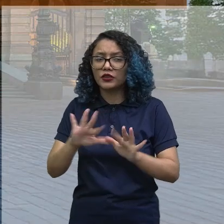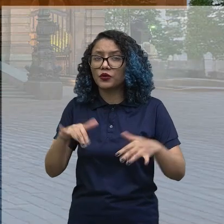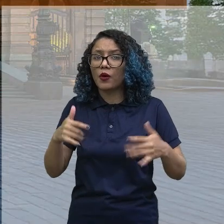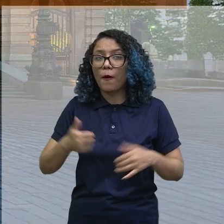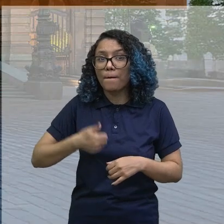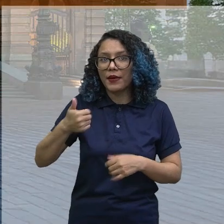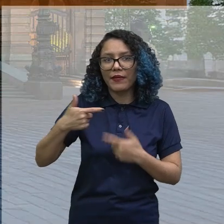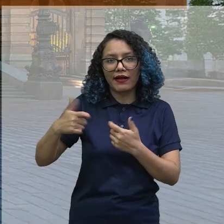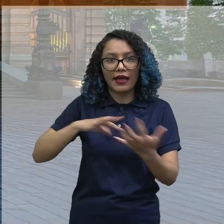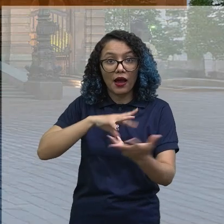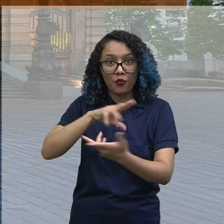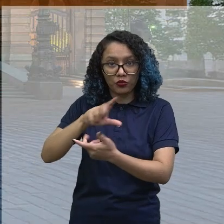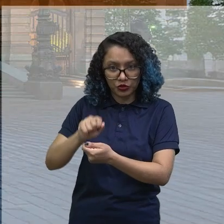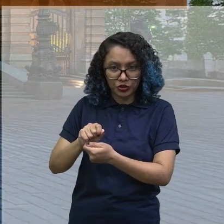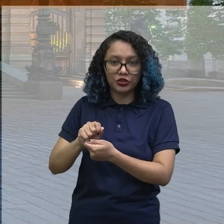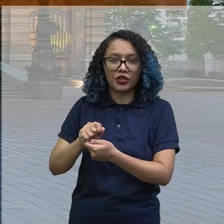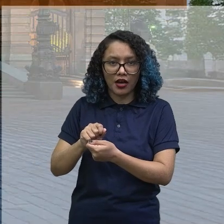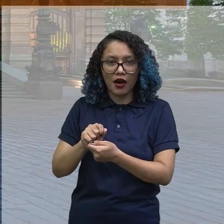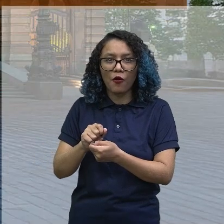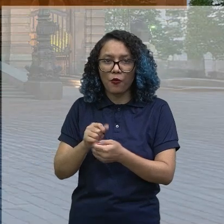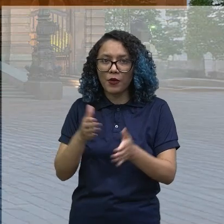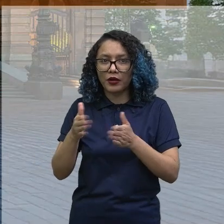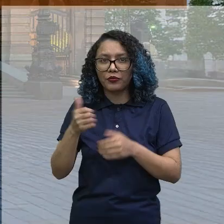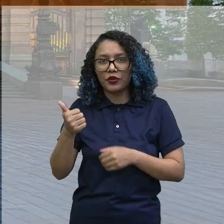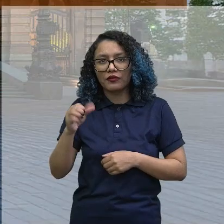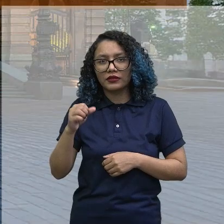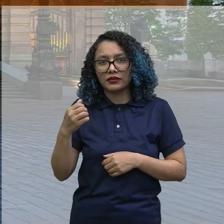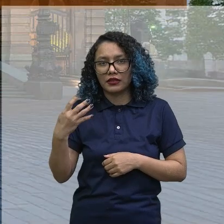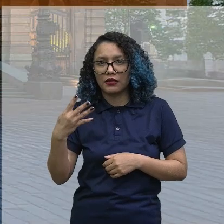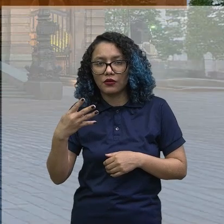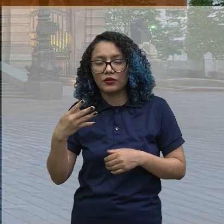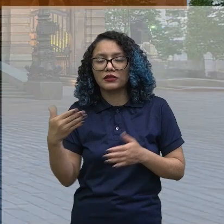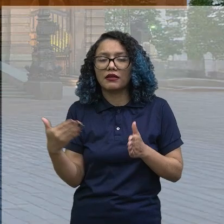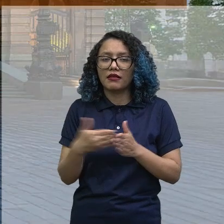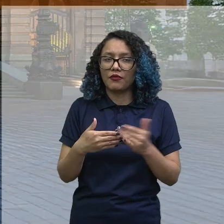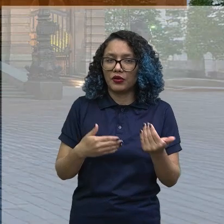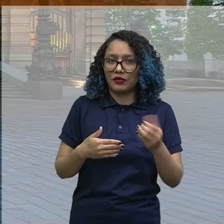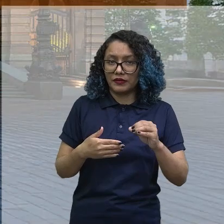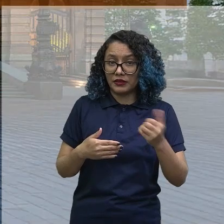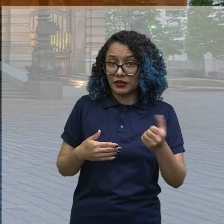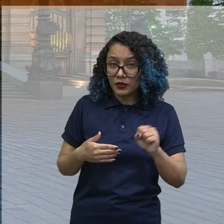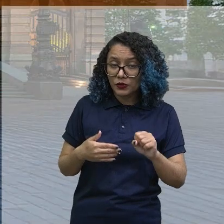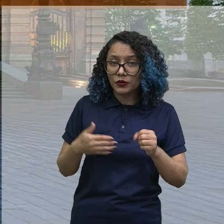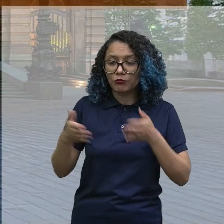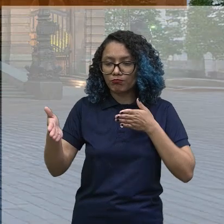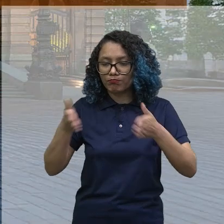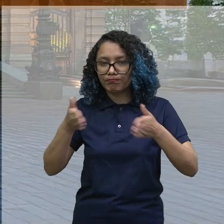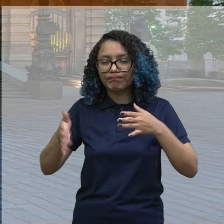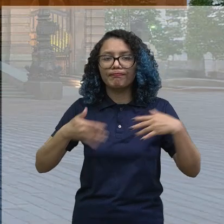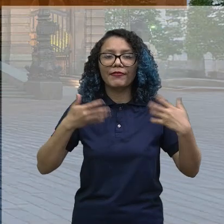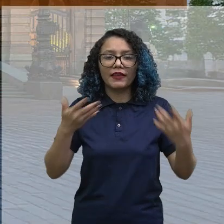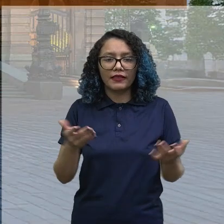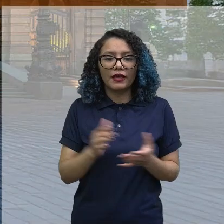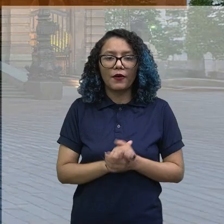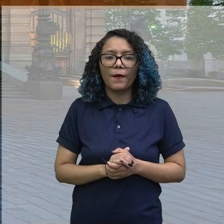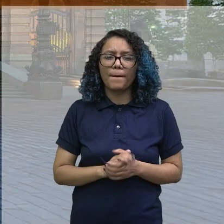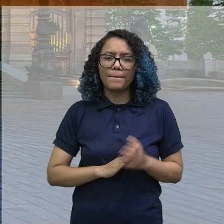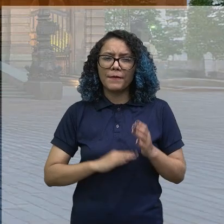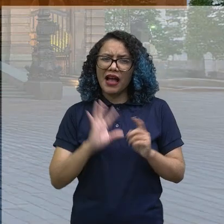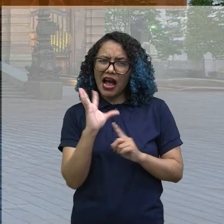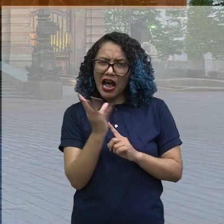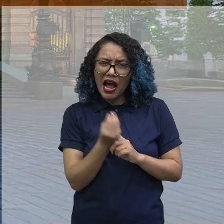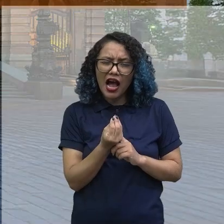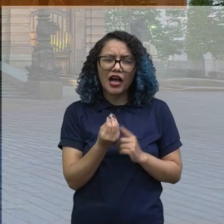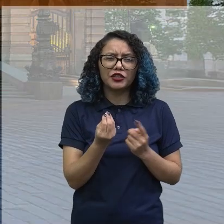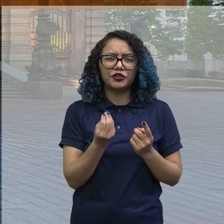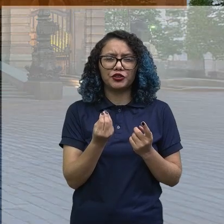Mundial, ali entre 1914 e 1918. Então, muitas das obras